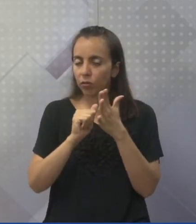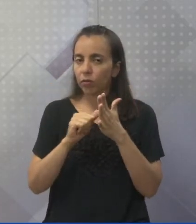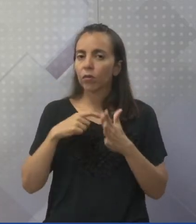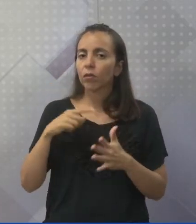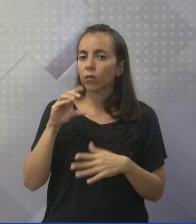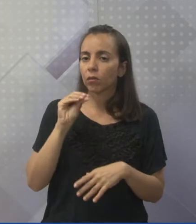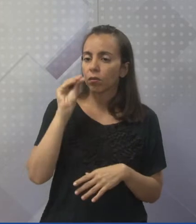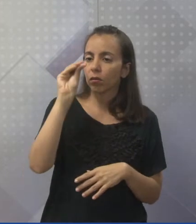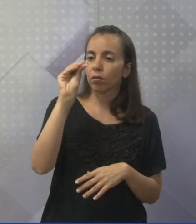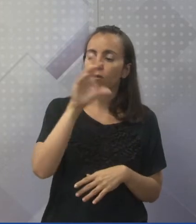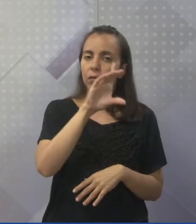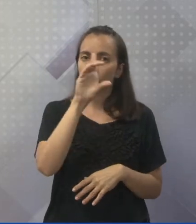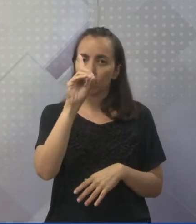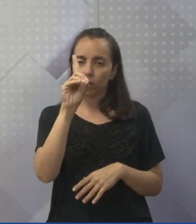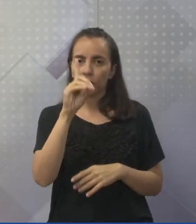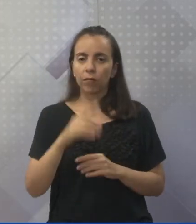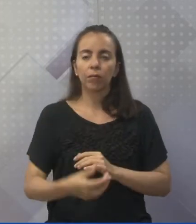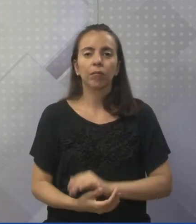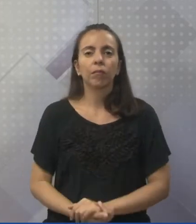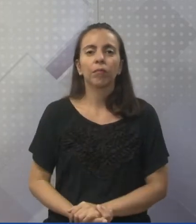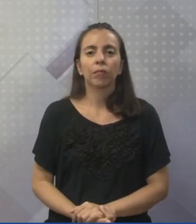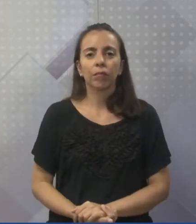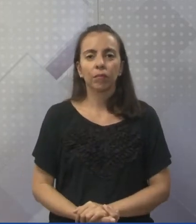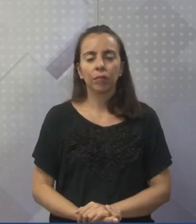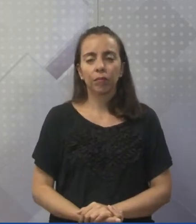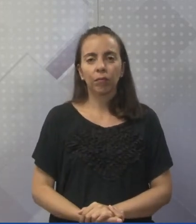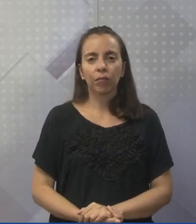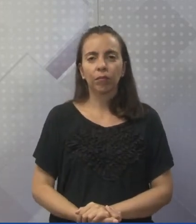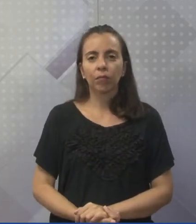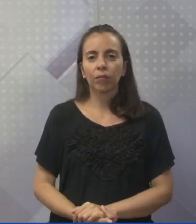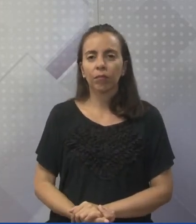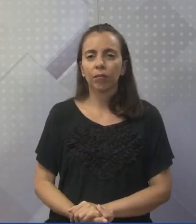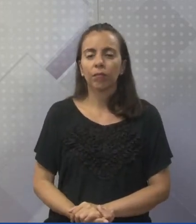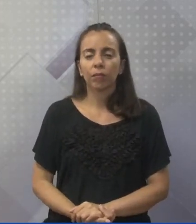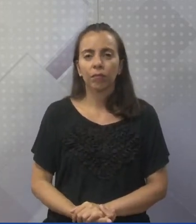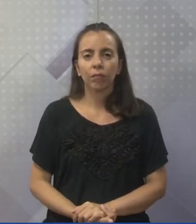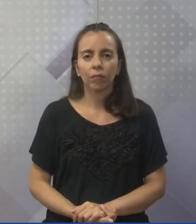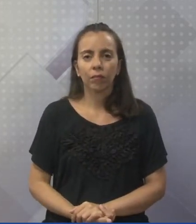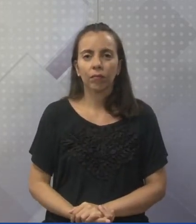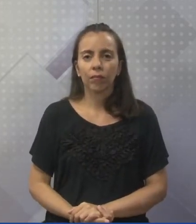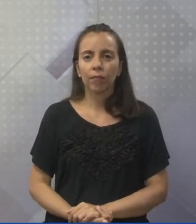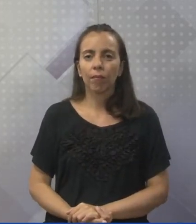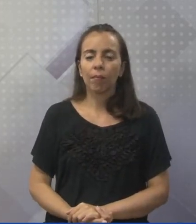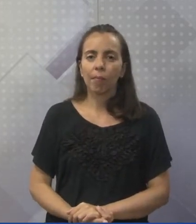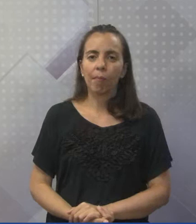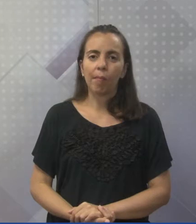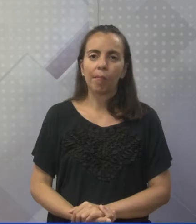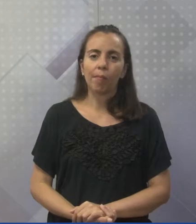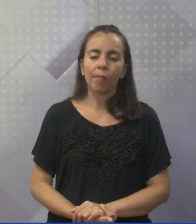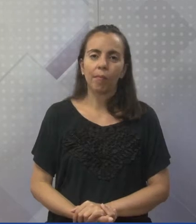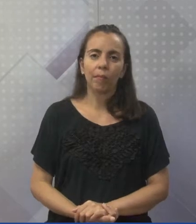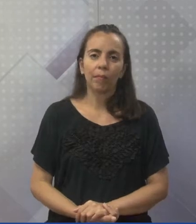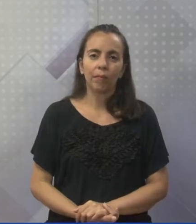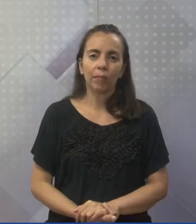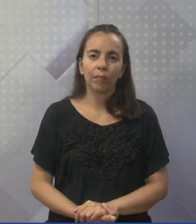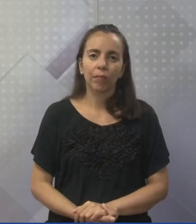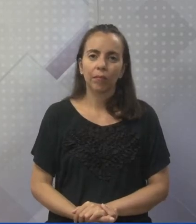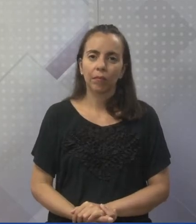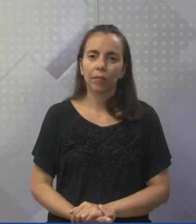should. Né? She would é a mesma coisa que should. She'd call John after school time.